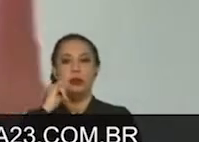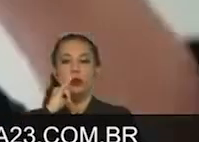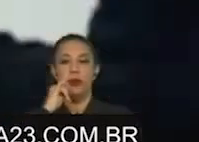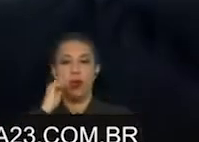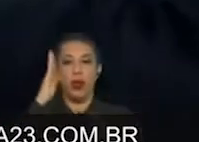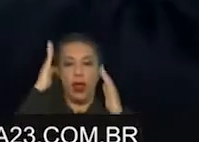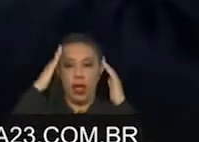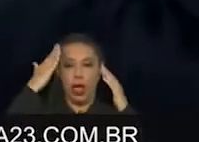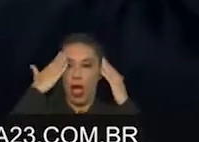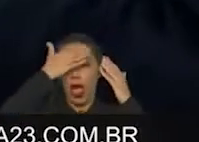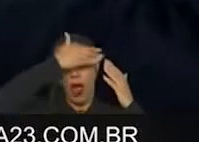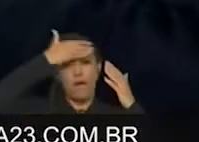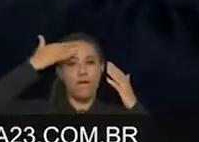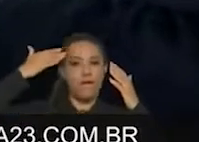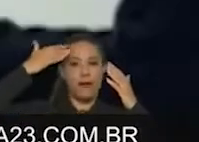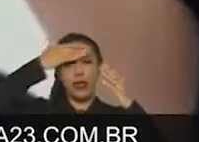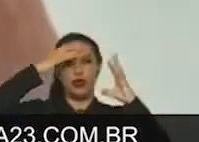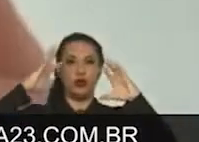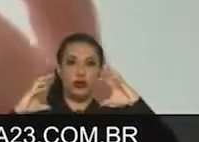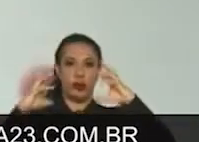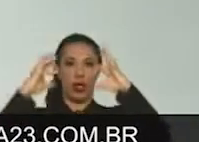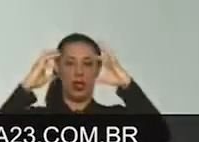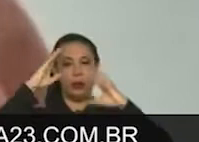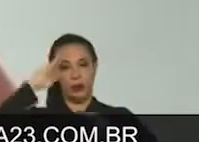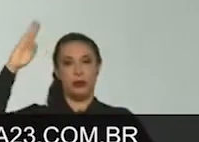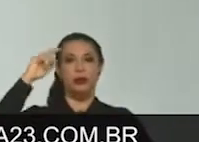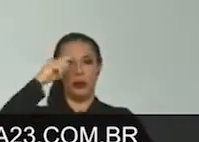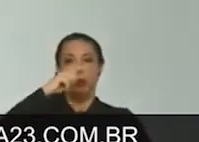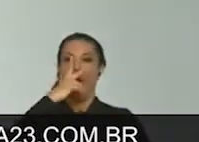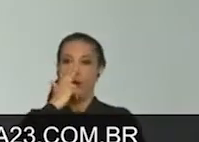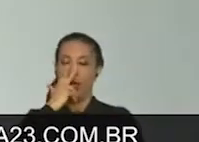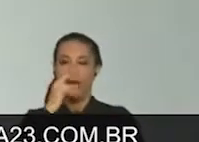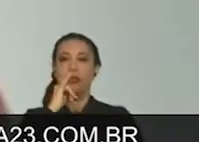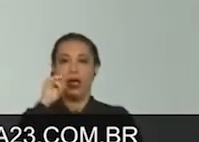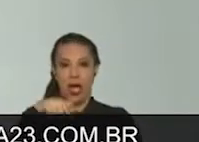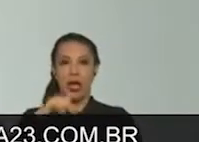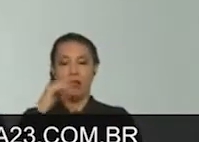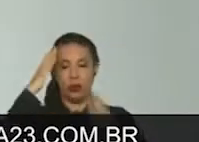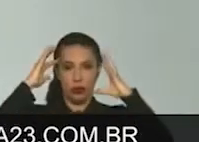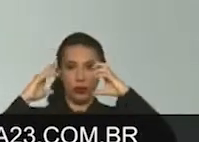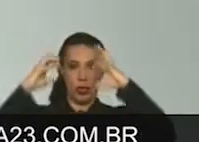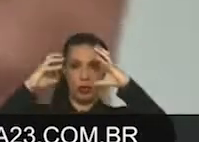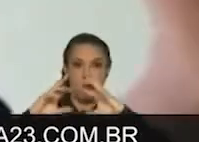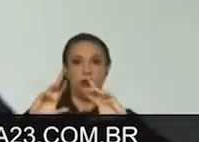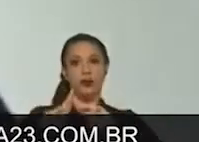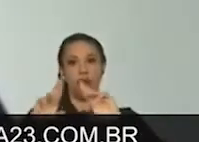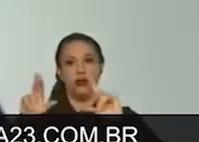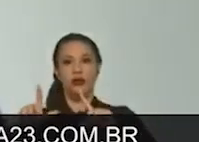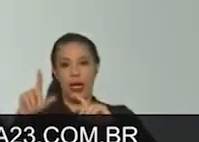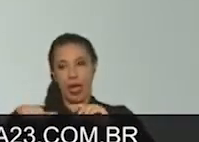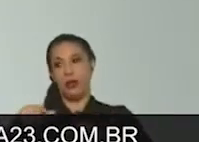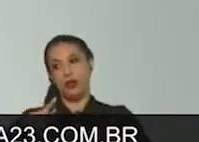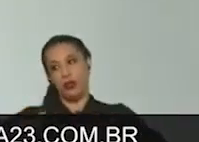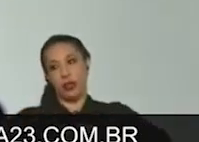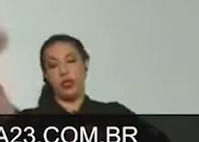pré-frontal, que é essa região da frente do nosso cérebro, que basicamente é a parte que diferencia o cérebro dos seres humanos